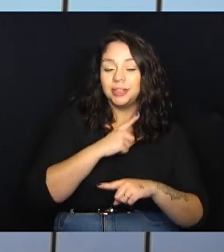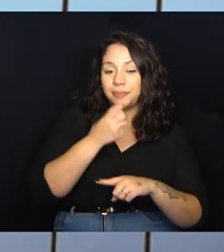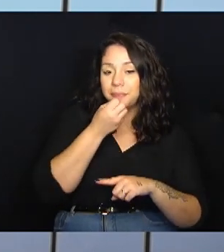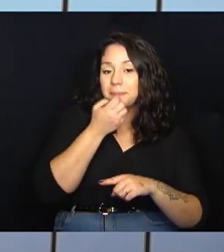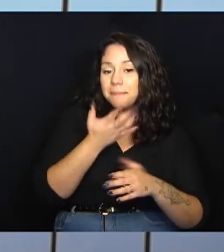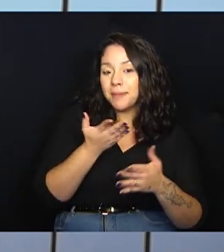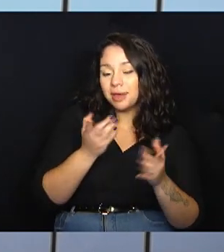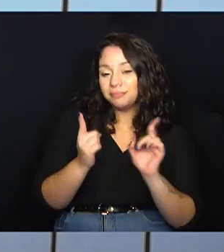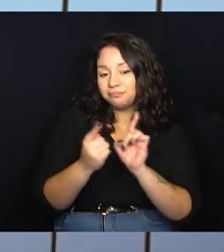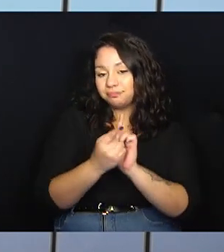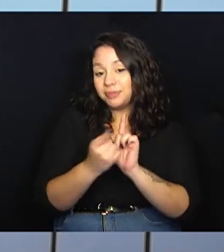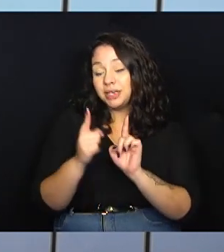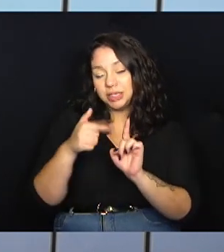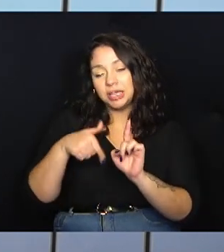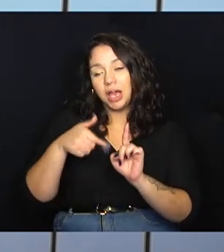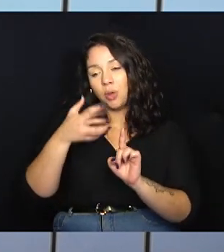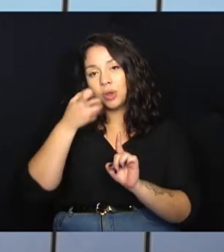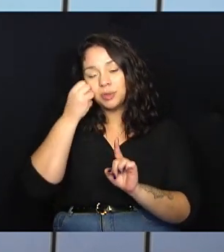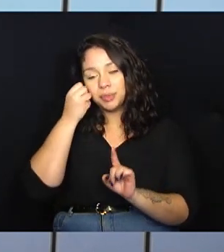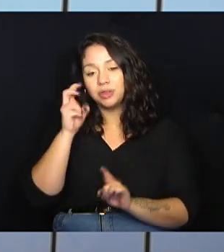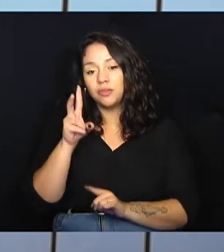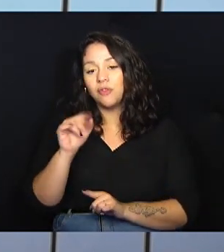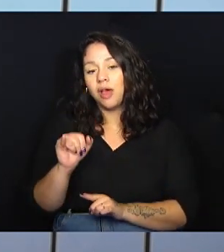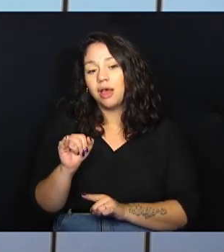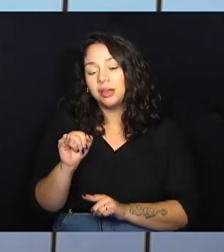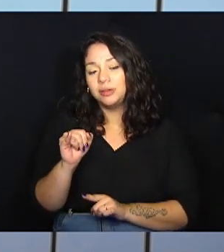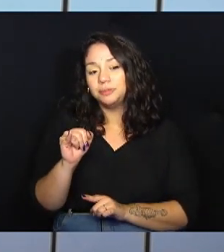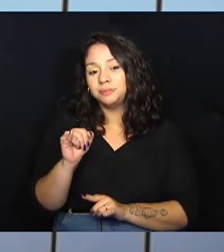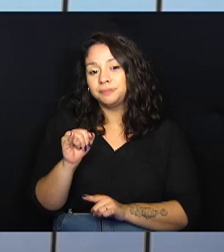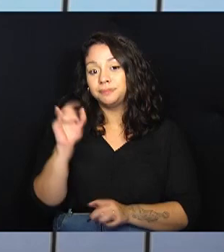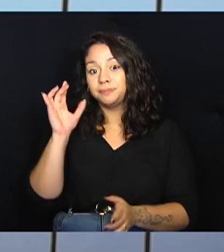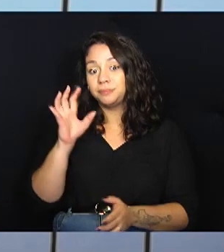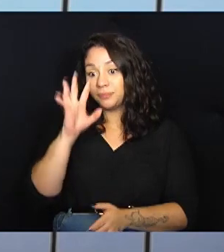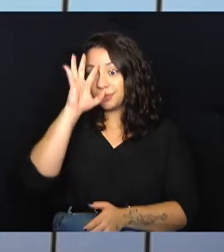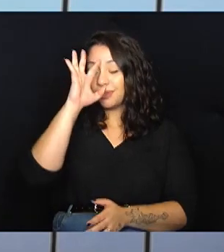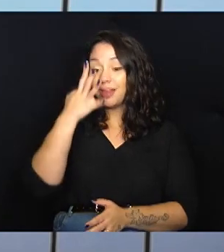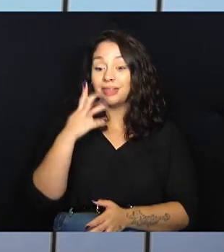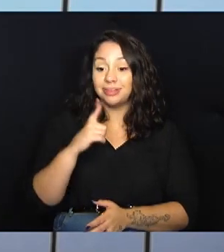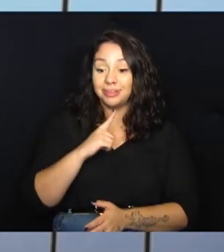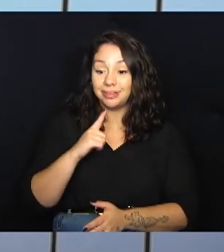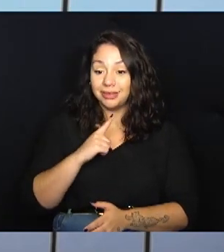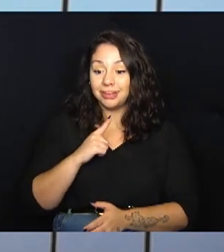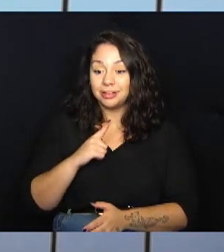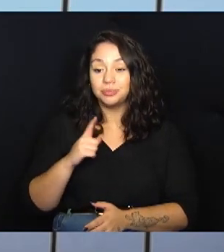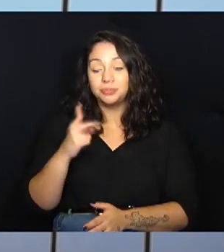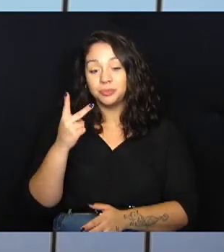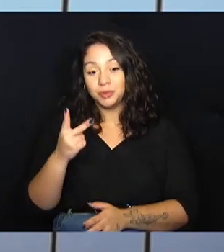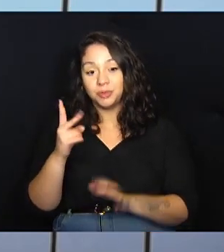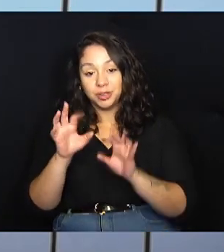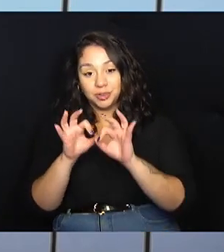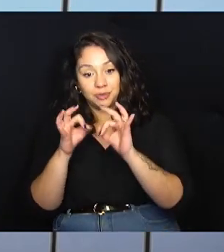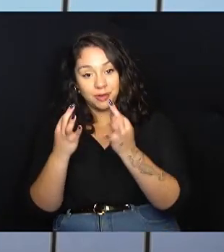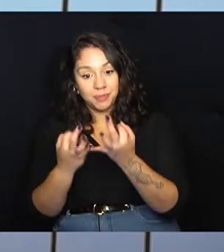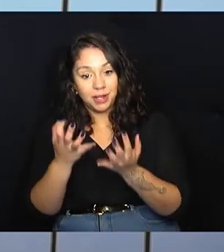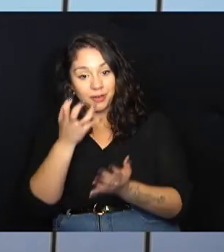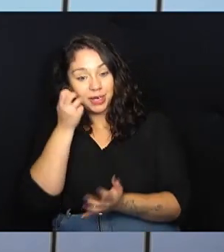o acolhimento, eu tenho certeza, vai trazer uma realização, como as duas famílias acolhedoras do vídeo disseram, né? Tem algum